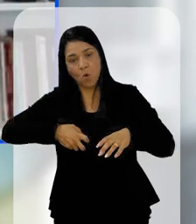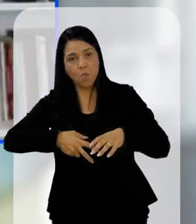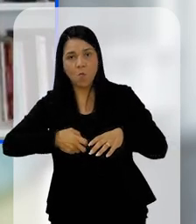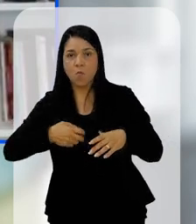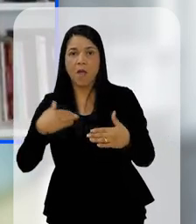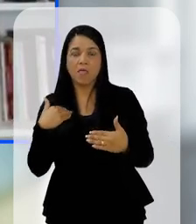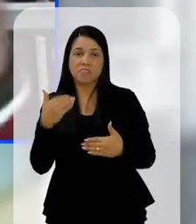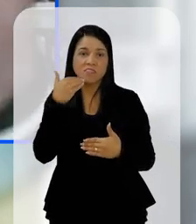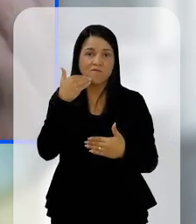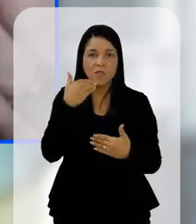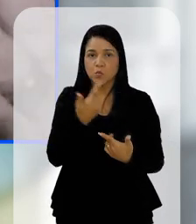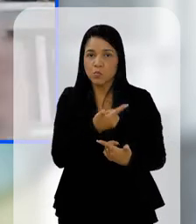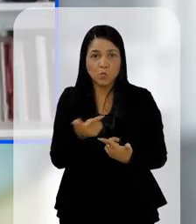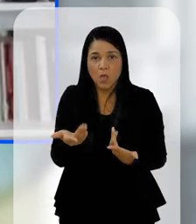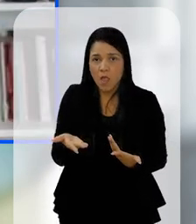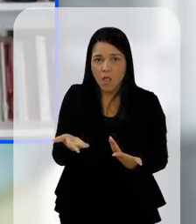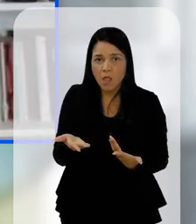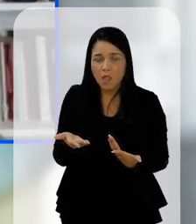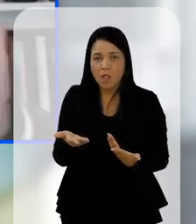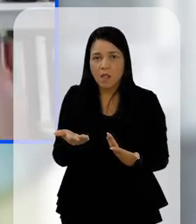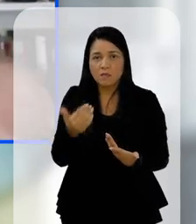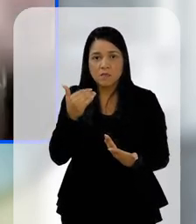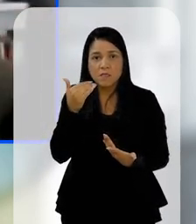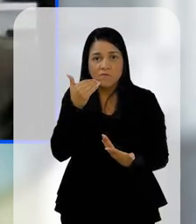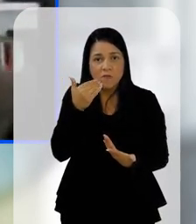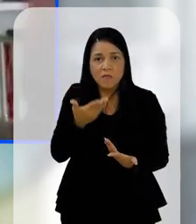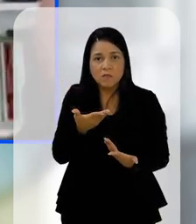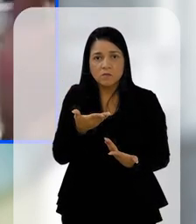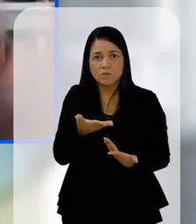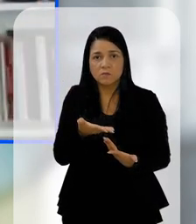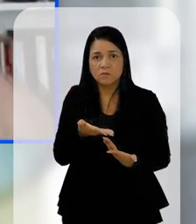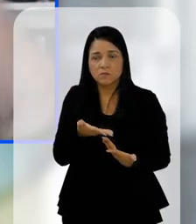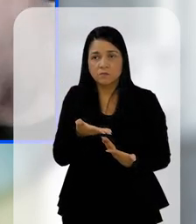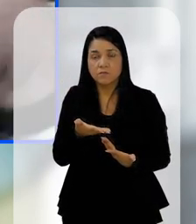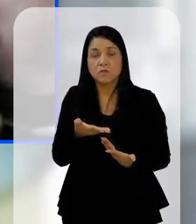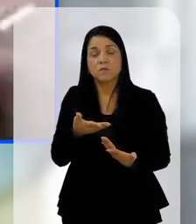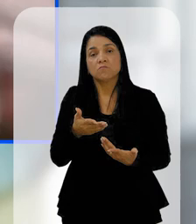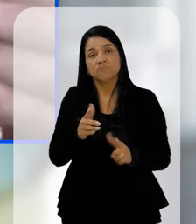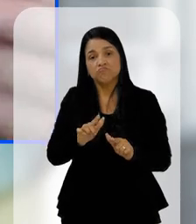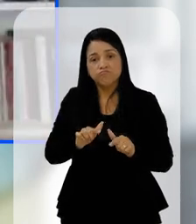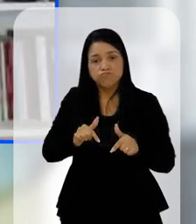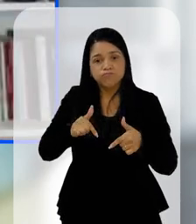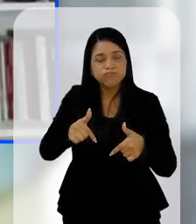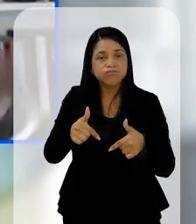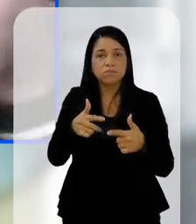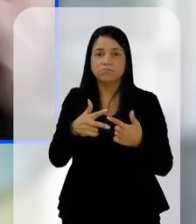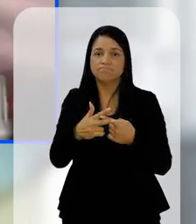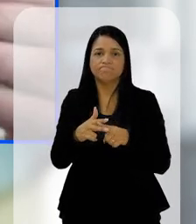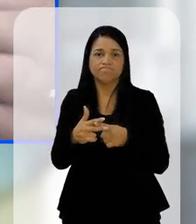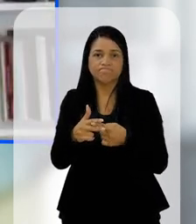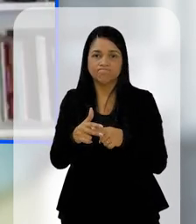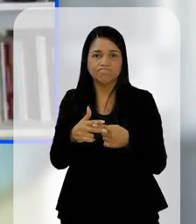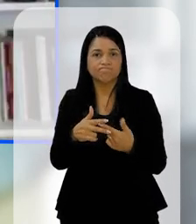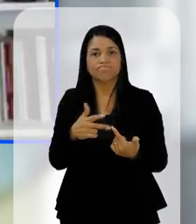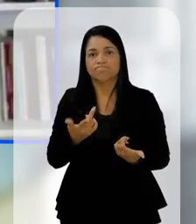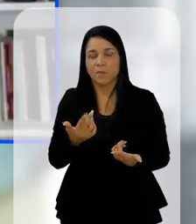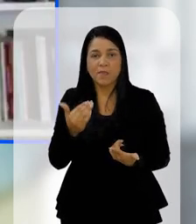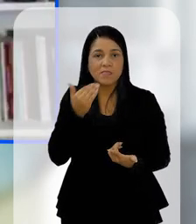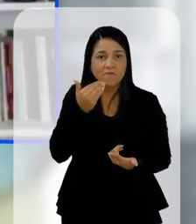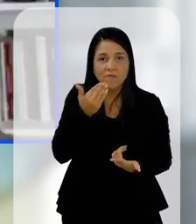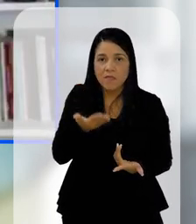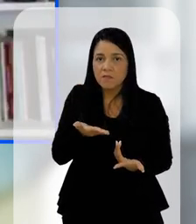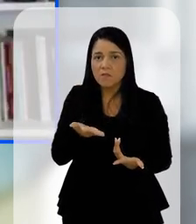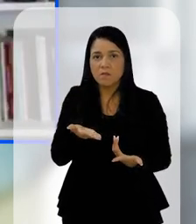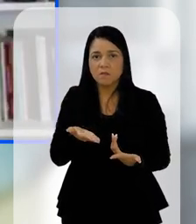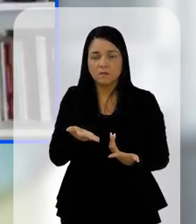são necessárias porque não receberam a devida manutenção, ou eu tenho contenções que também não operam direito porque não receberam a manutenção,